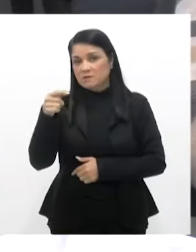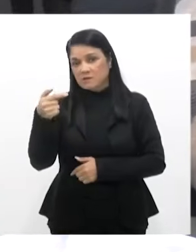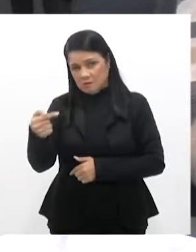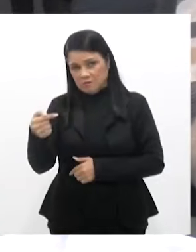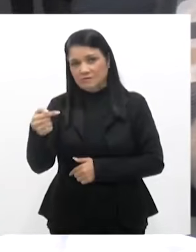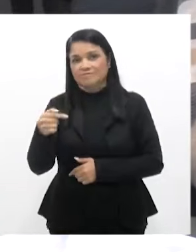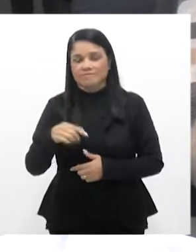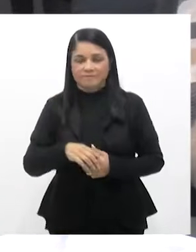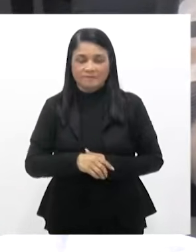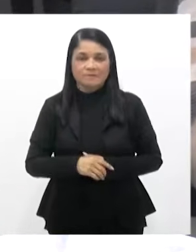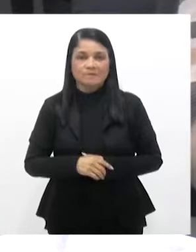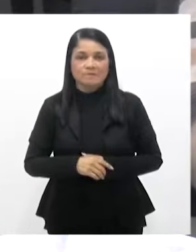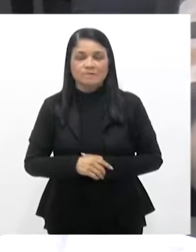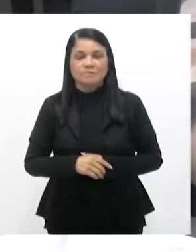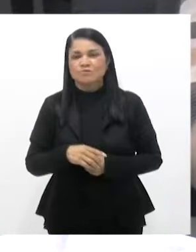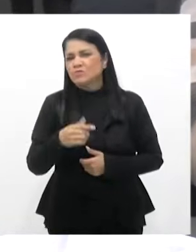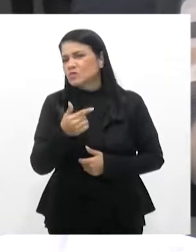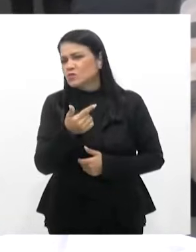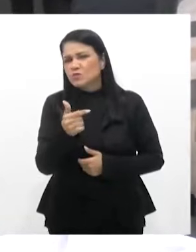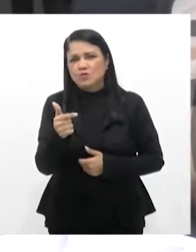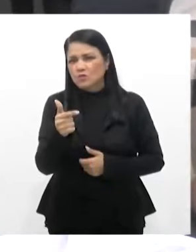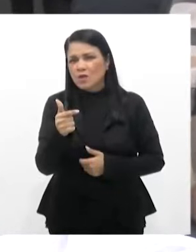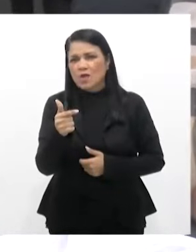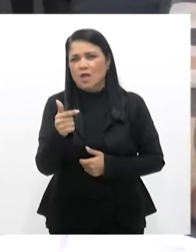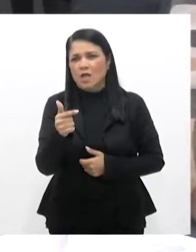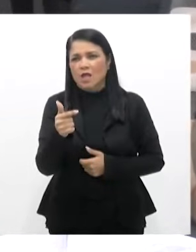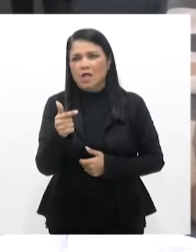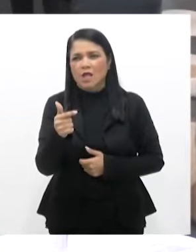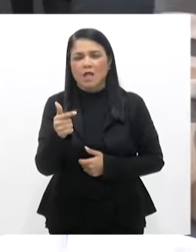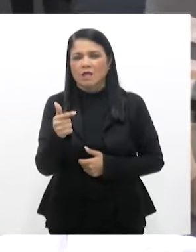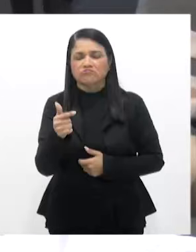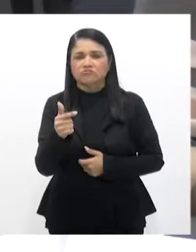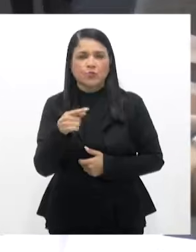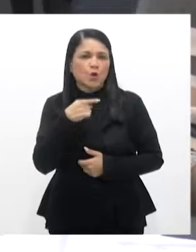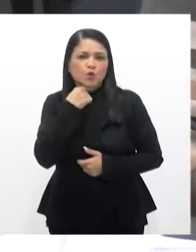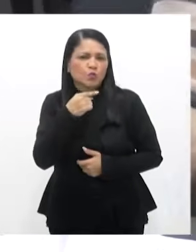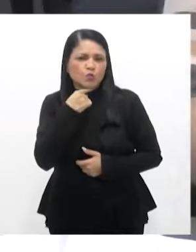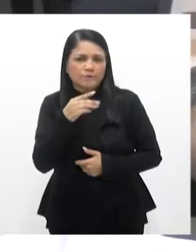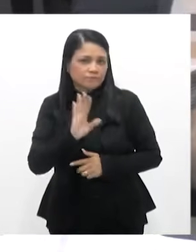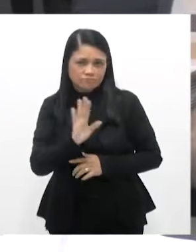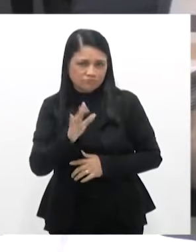1057. Perfeito. Então, não há nenhum óbice quanto a essa questão.